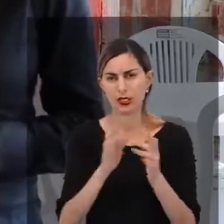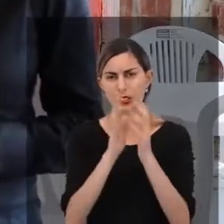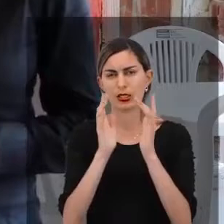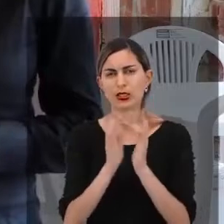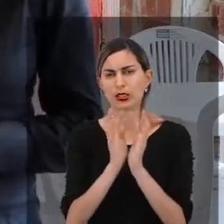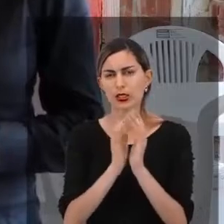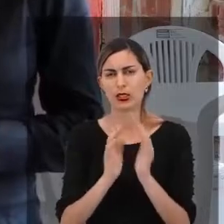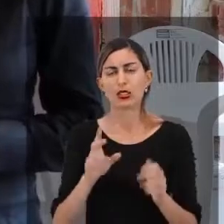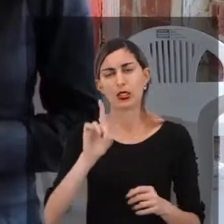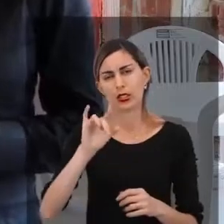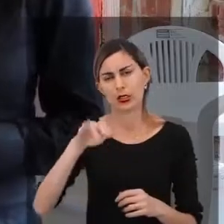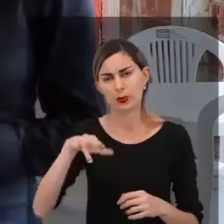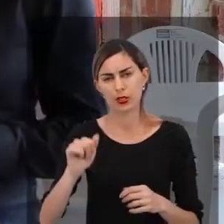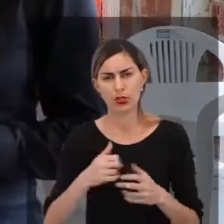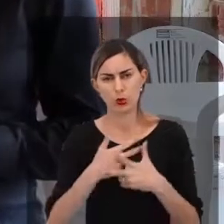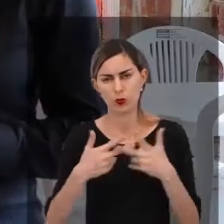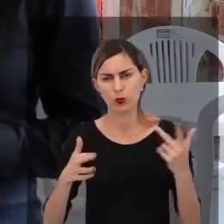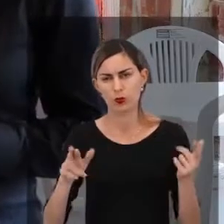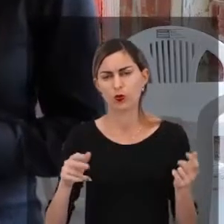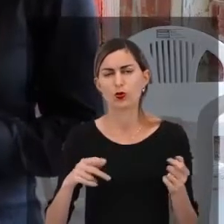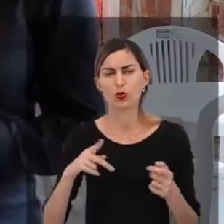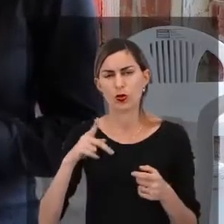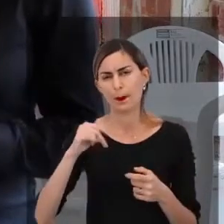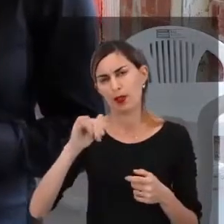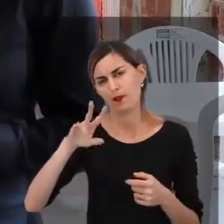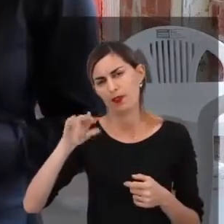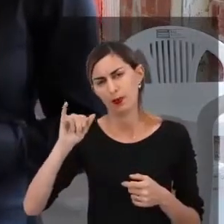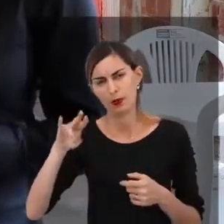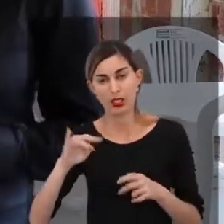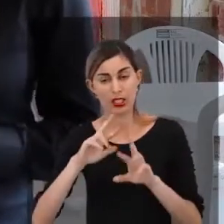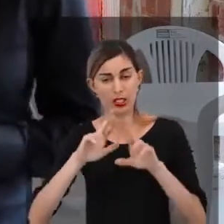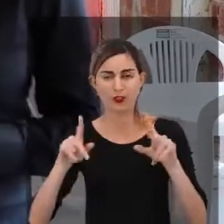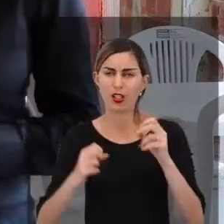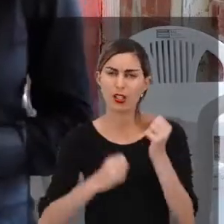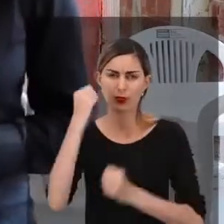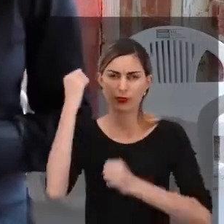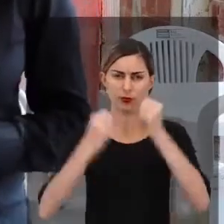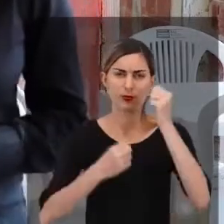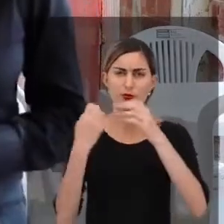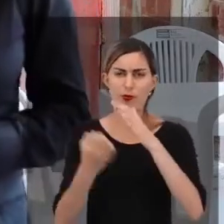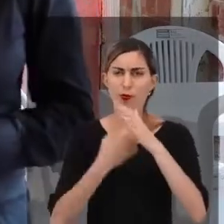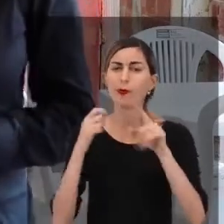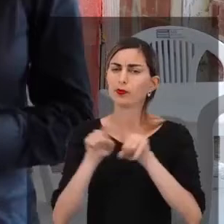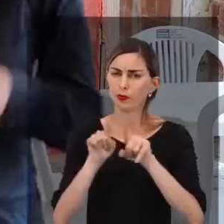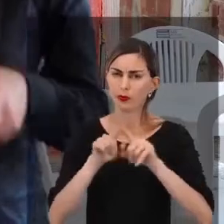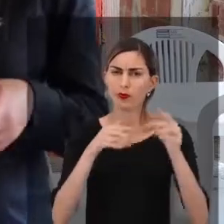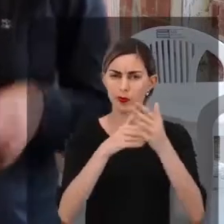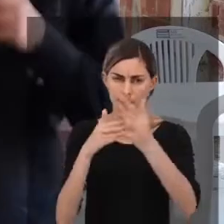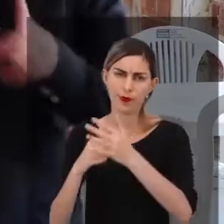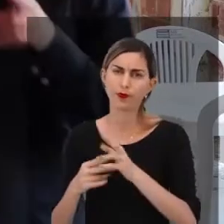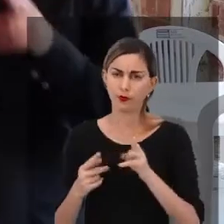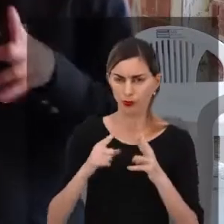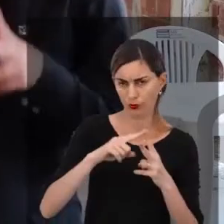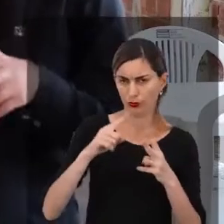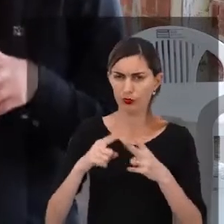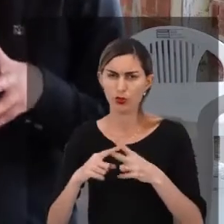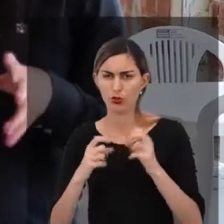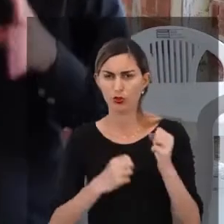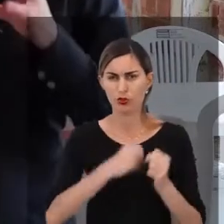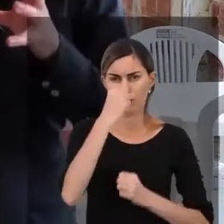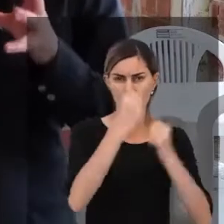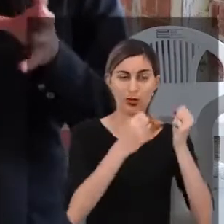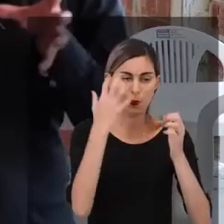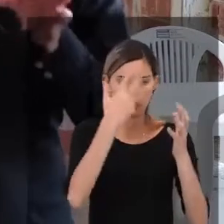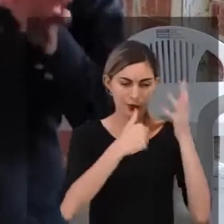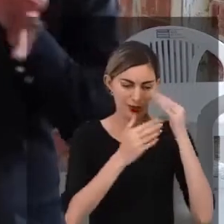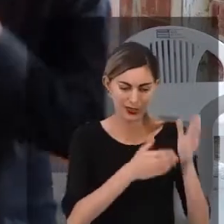tem uma dinâmica, você tem várias coisas acontecendo em vários pavimentos, diferente de uma indústria, né, Monique? Isso. Esse também é um desafio, É um desafio, eu passei pelas duas situações,